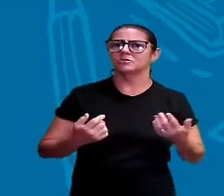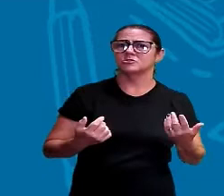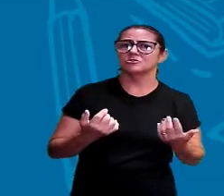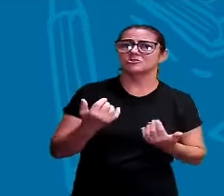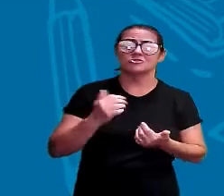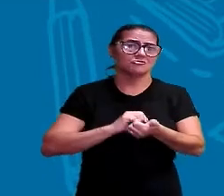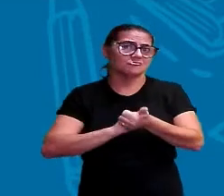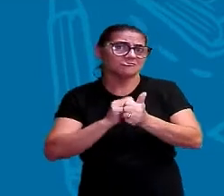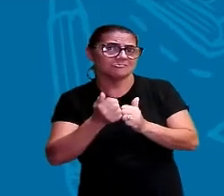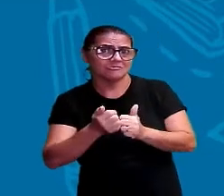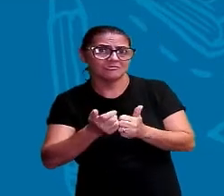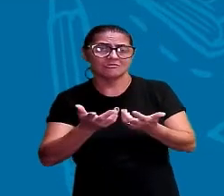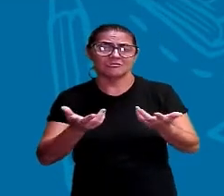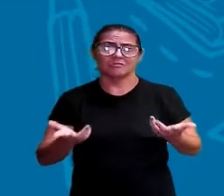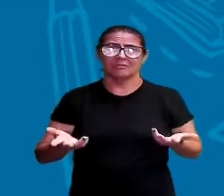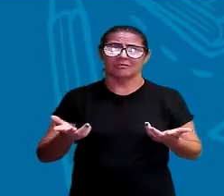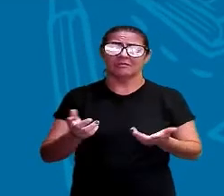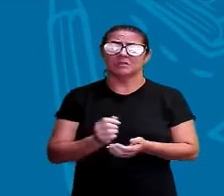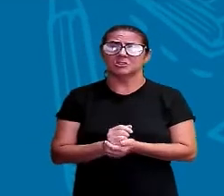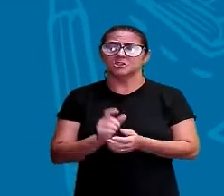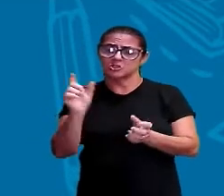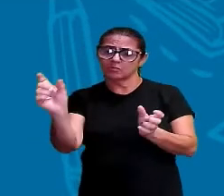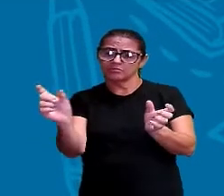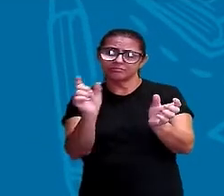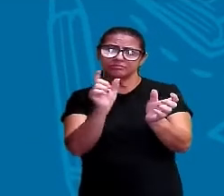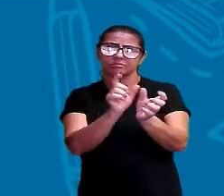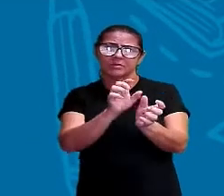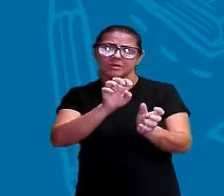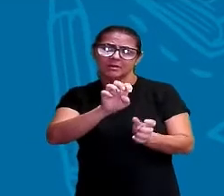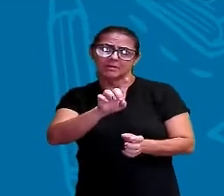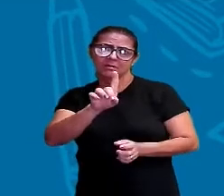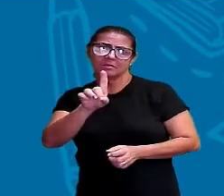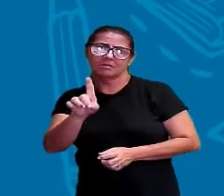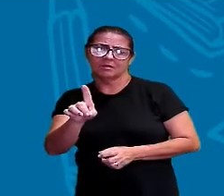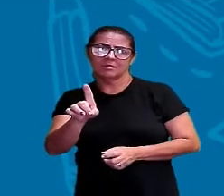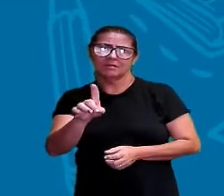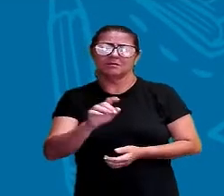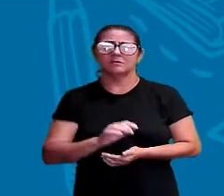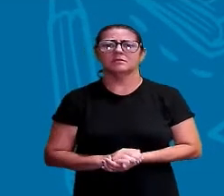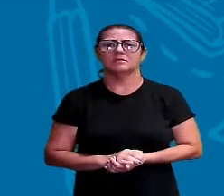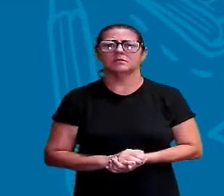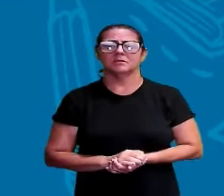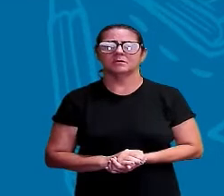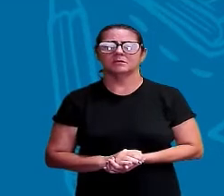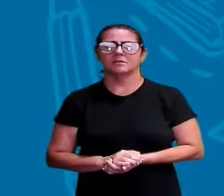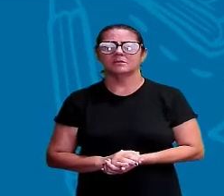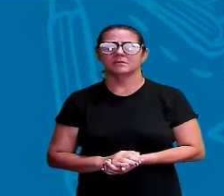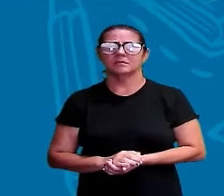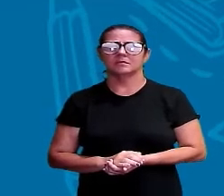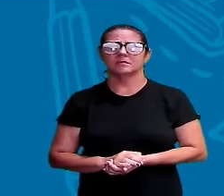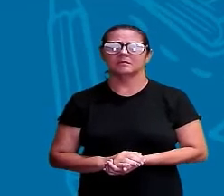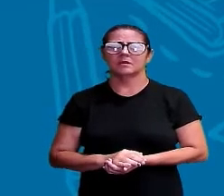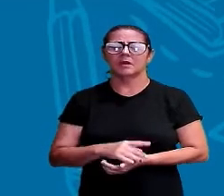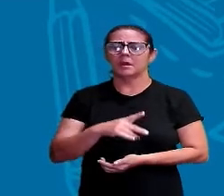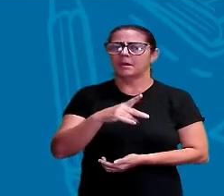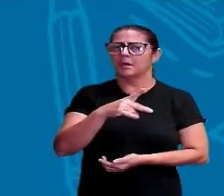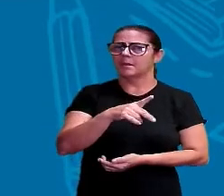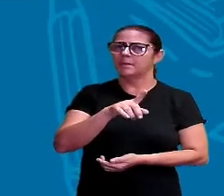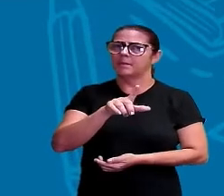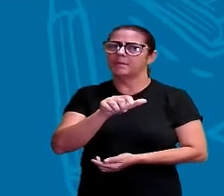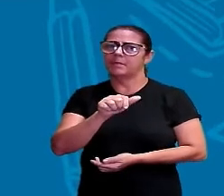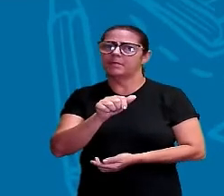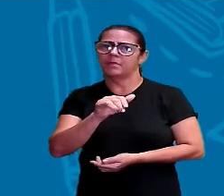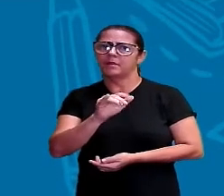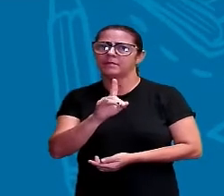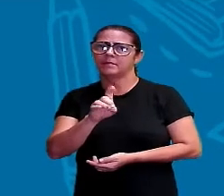no passado e só acrescentei aí o sufixo ed, e ficou played, played. E aí o verbo